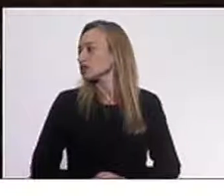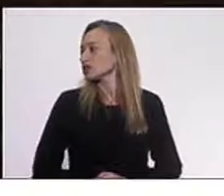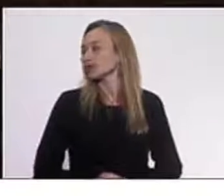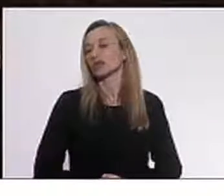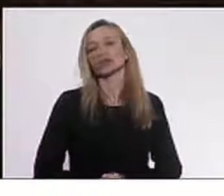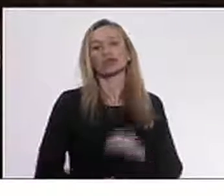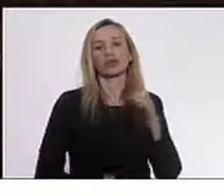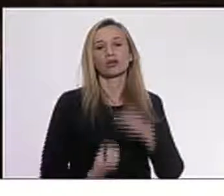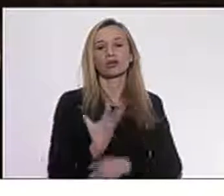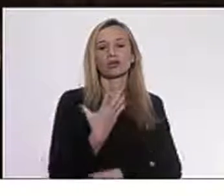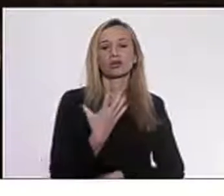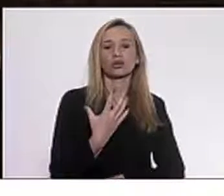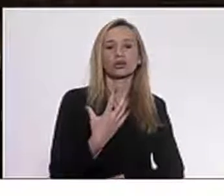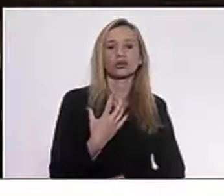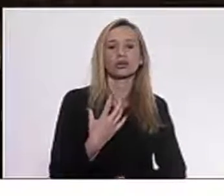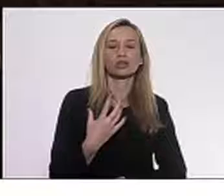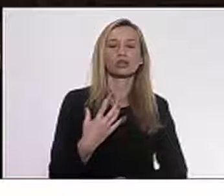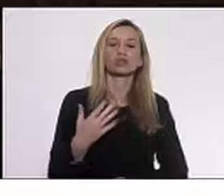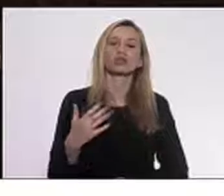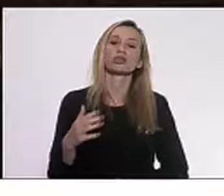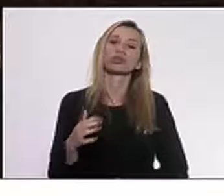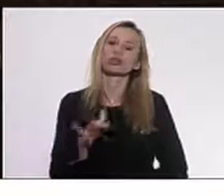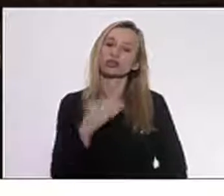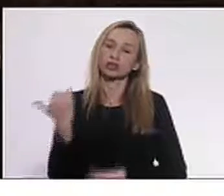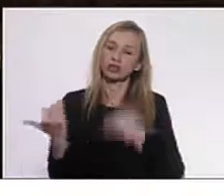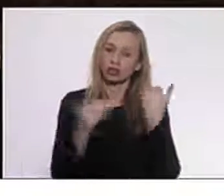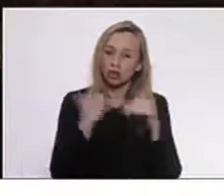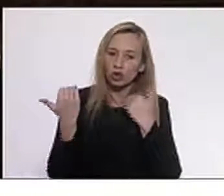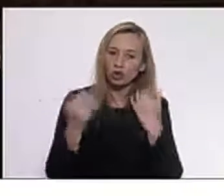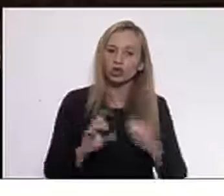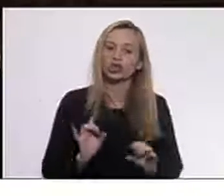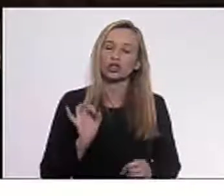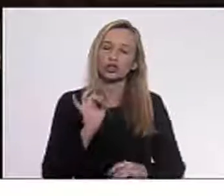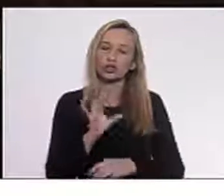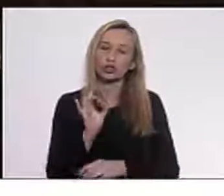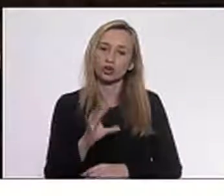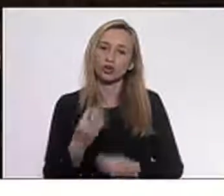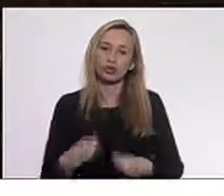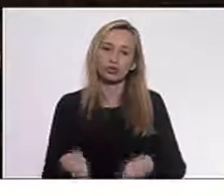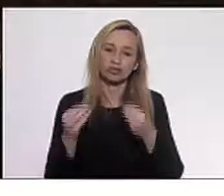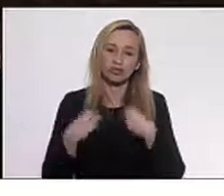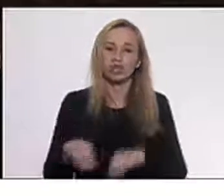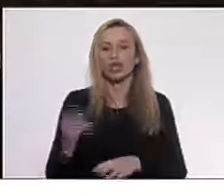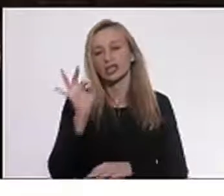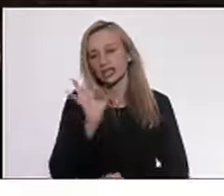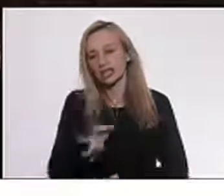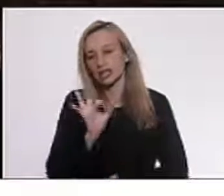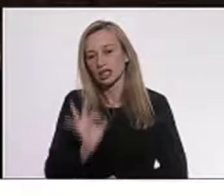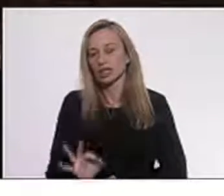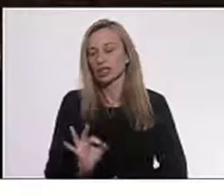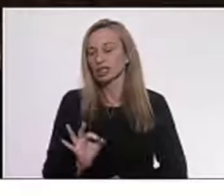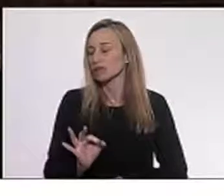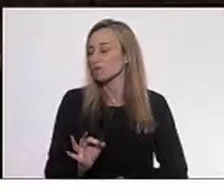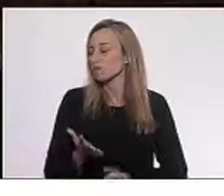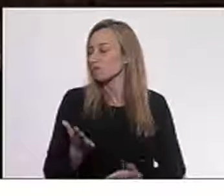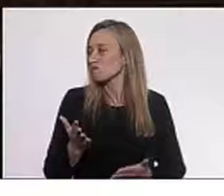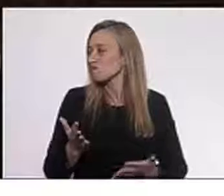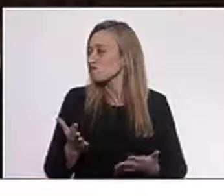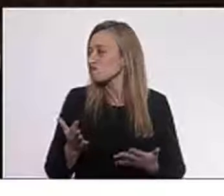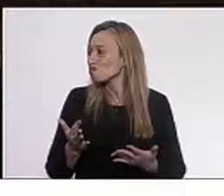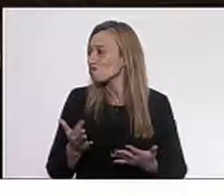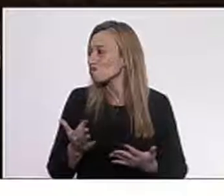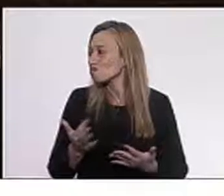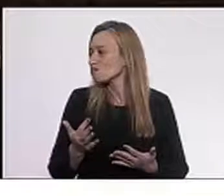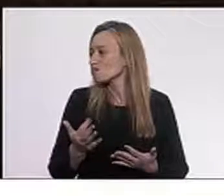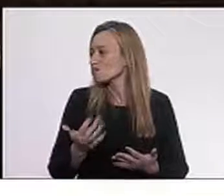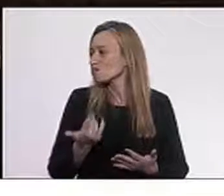A produção cotidiana dessas mortes só nos traz a certeza de que não há, de fato,